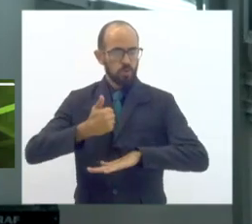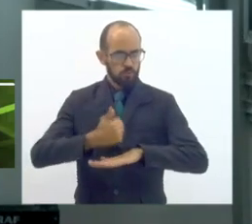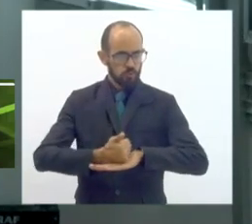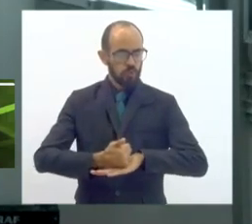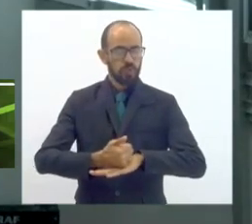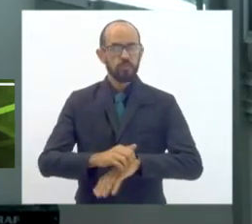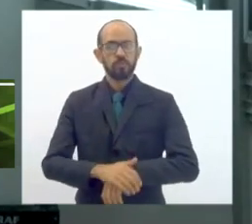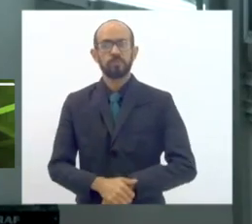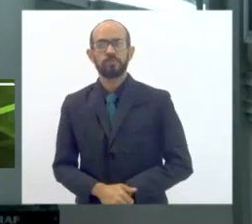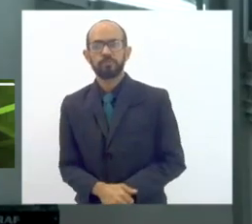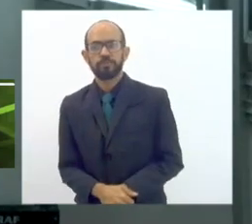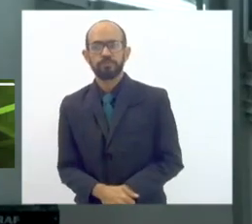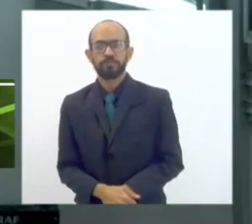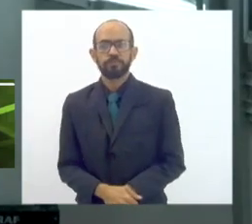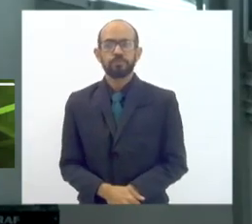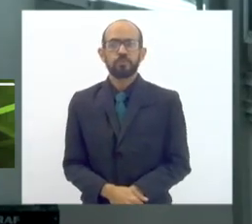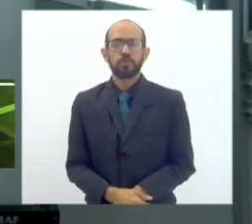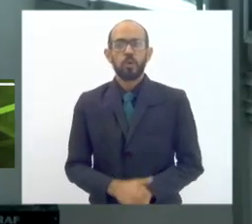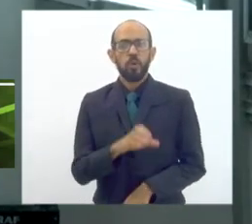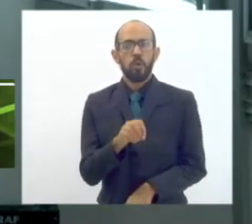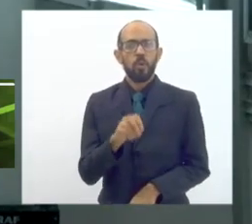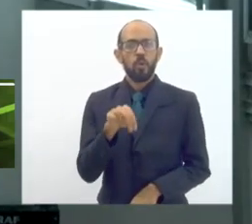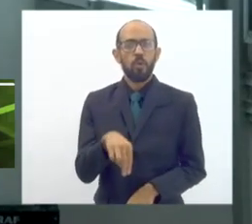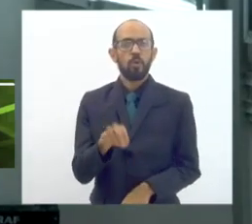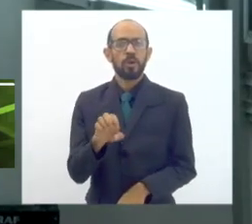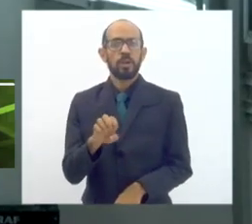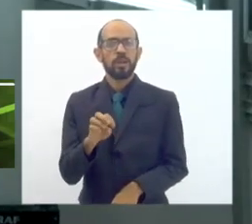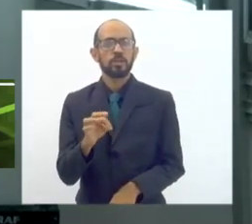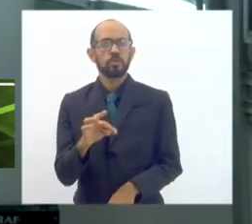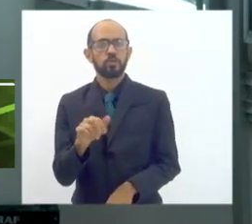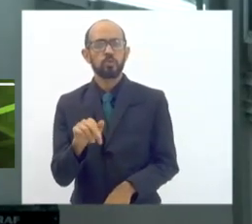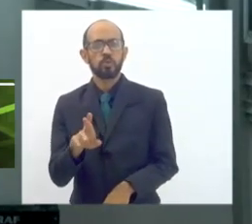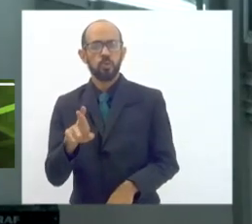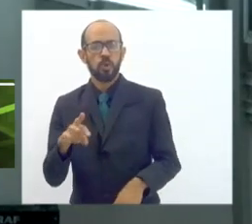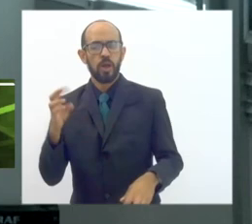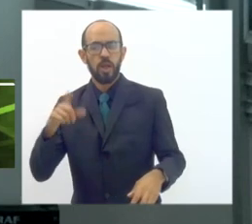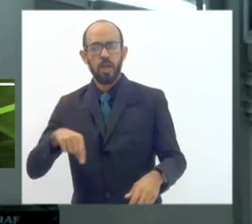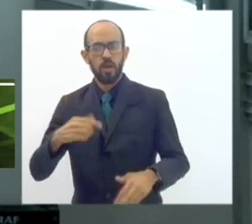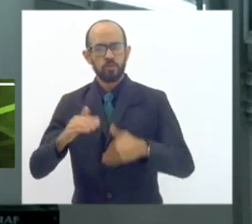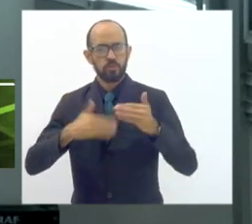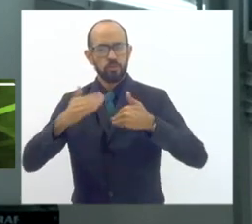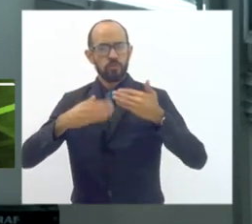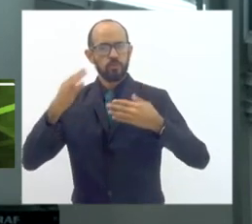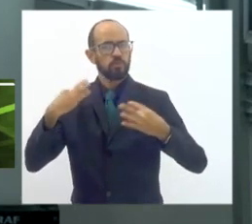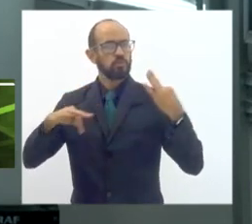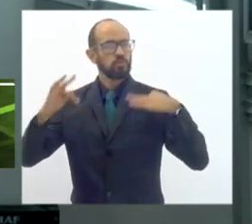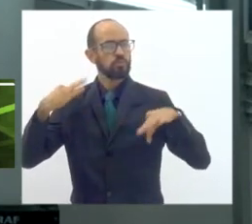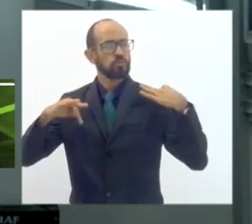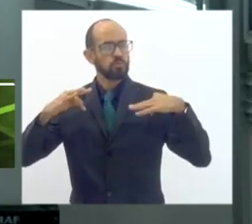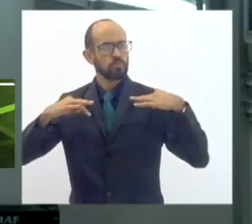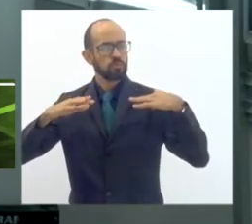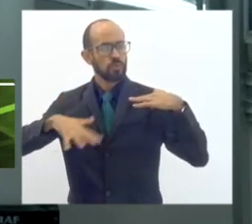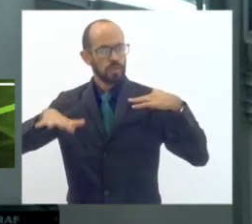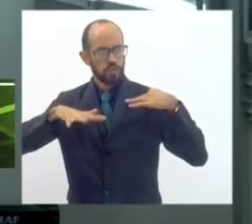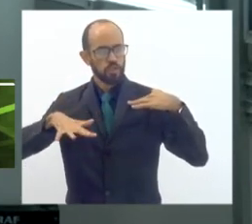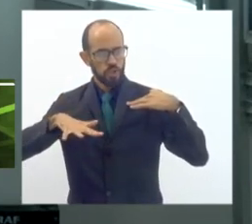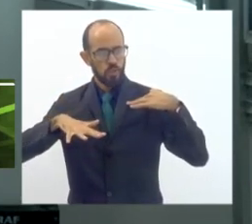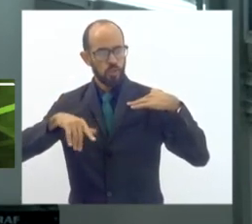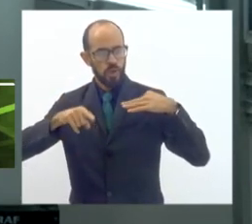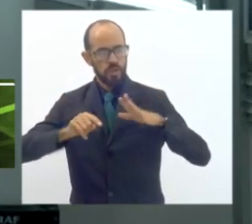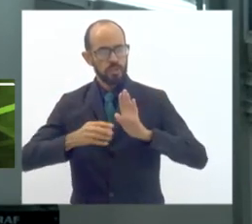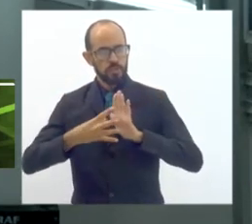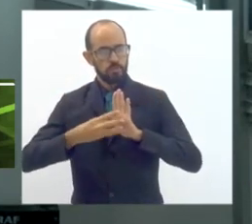Conlestour. O Conlestour é o programa direcionado para o crescimento e avanço do turismo regional. Esse programa nasceu